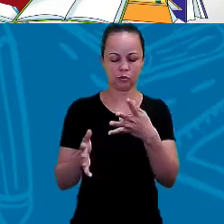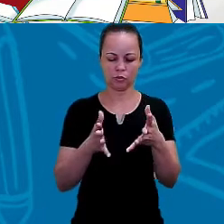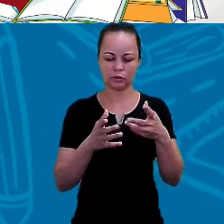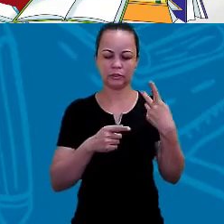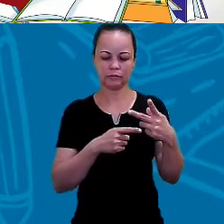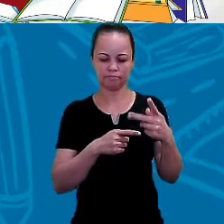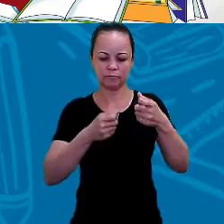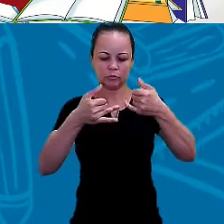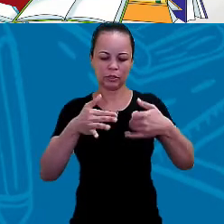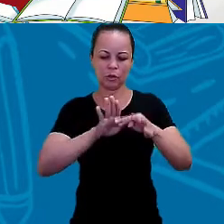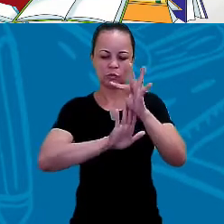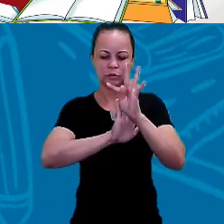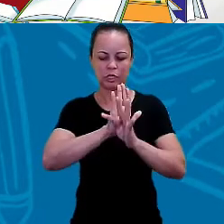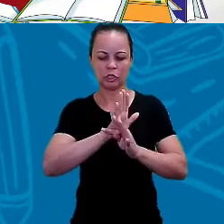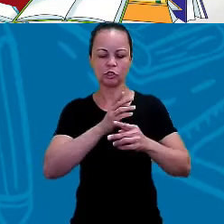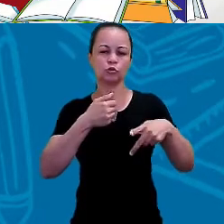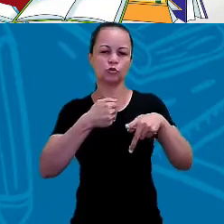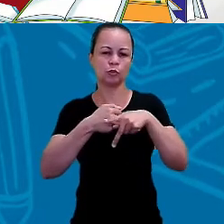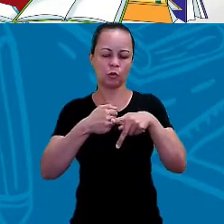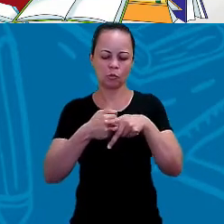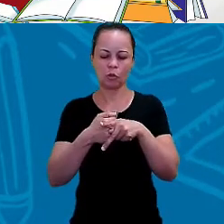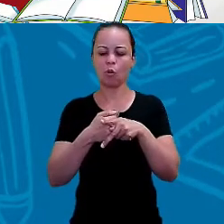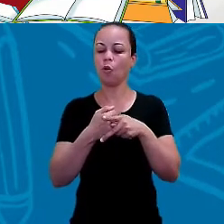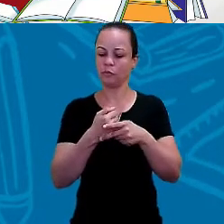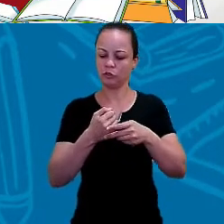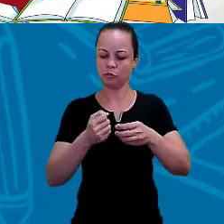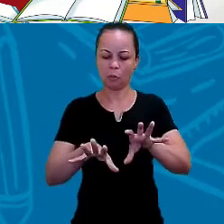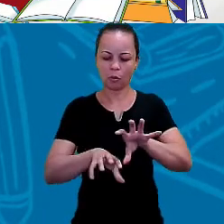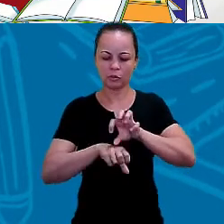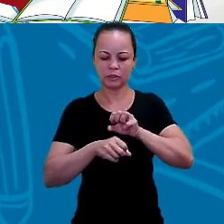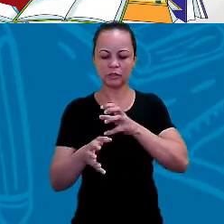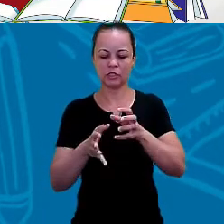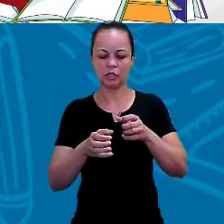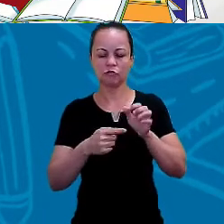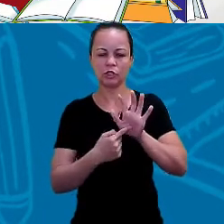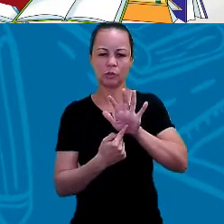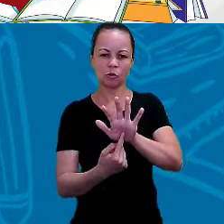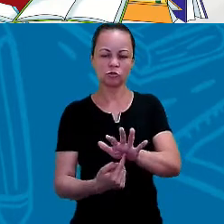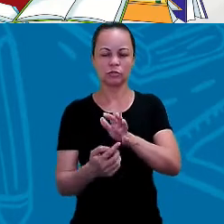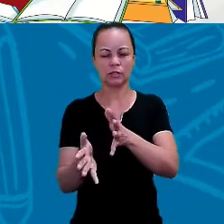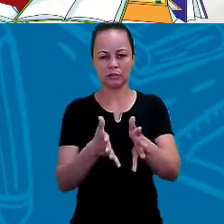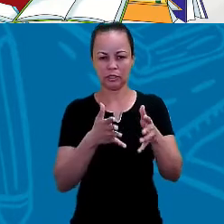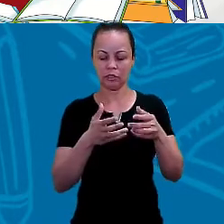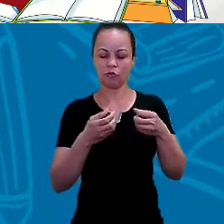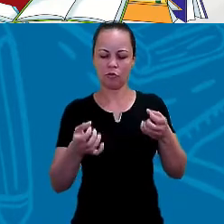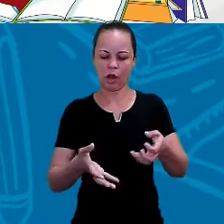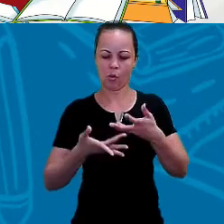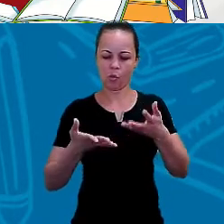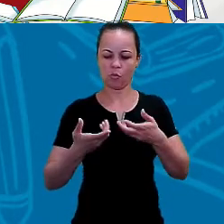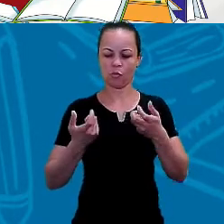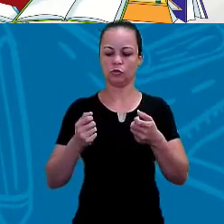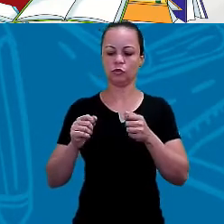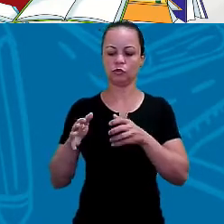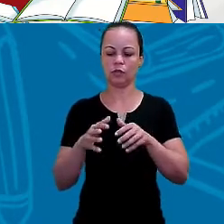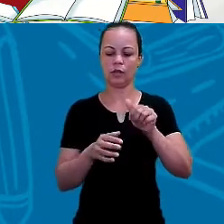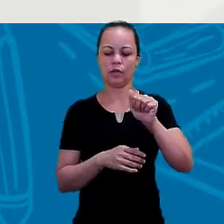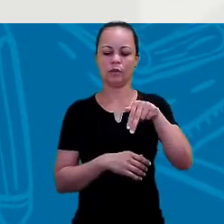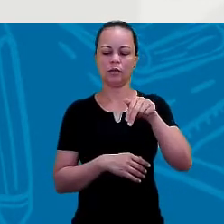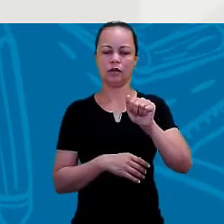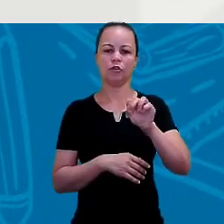pessoais, pronomes possessivos e demonstrativos como recurso coesivo, tá certo? Então, vamos